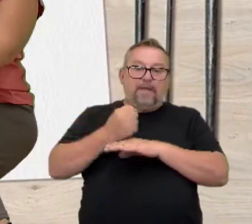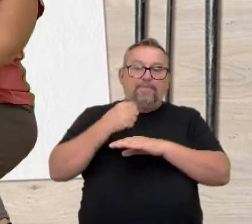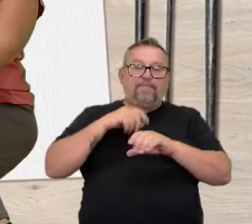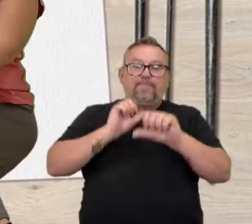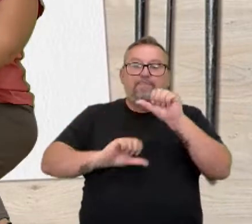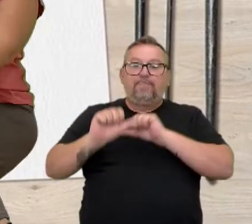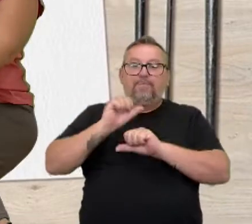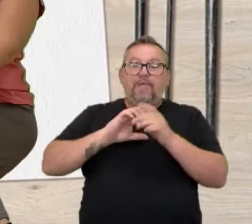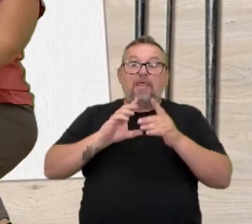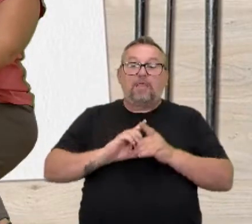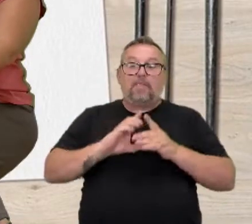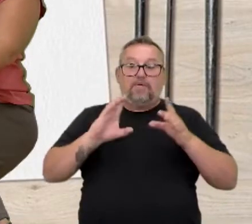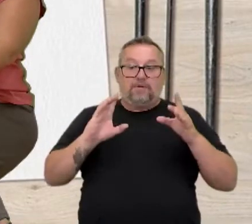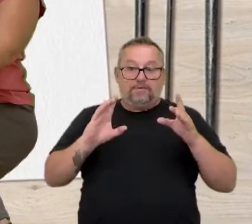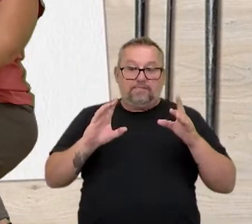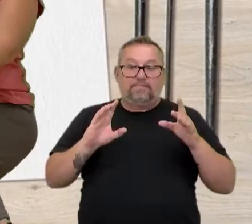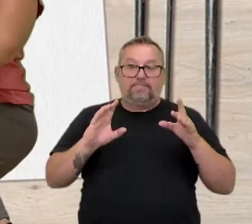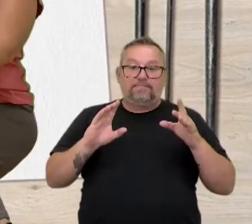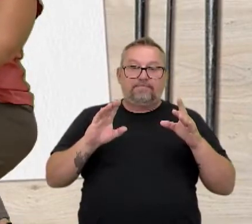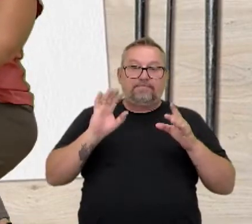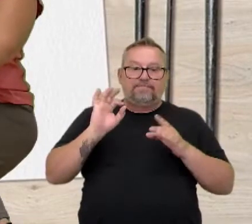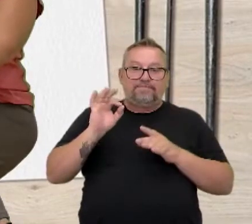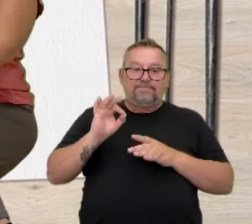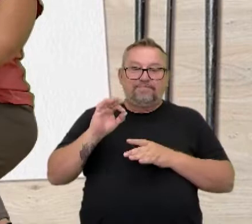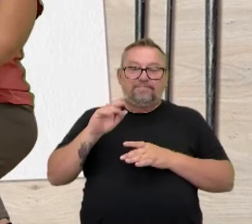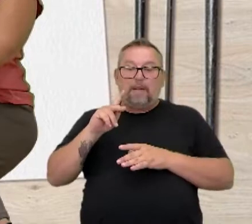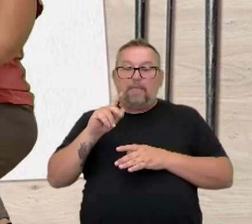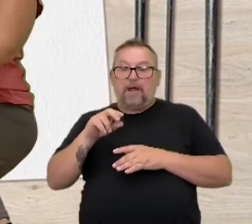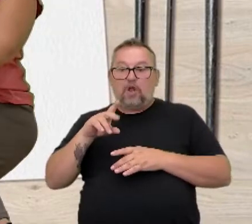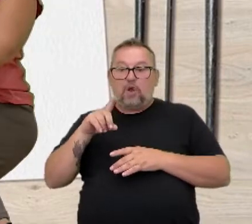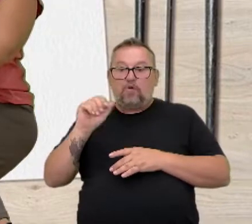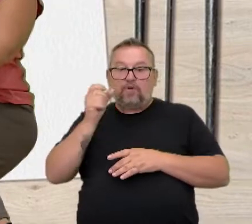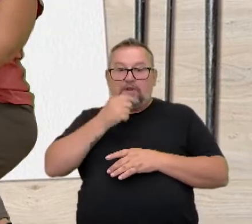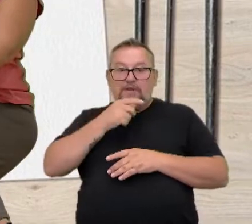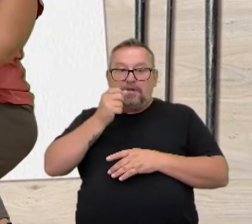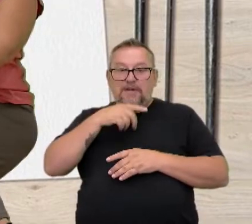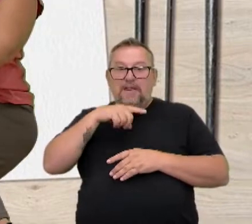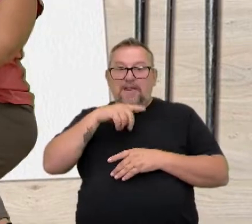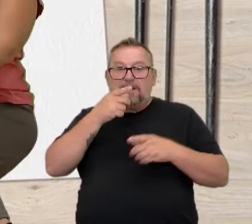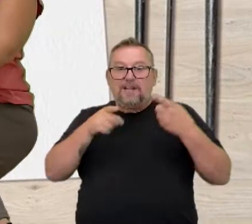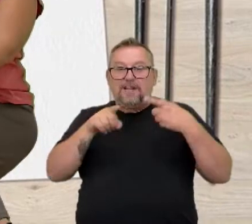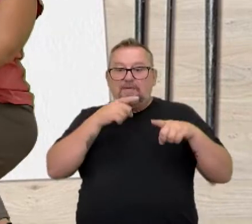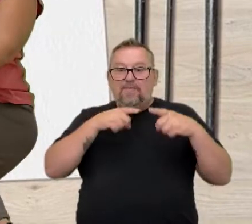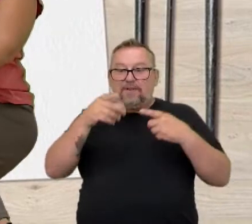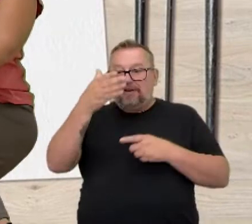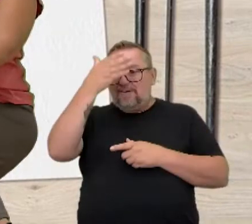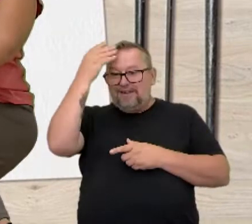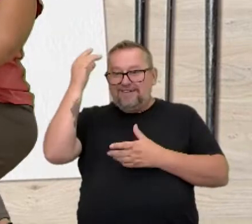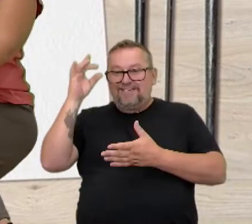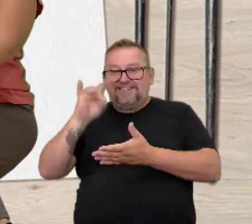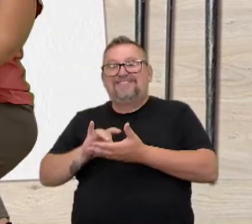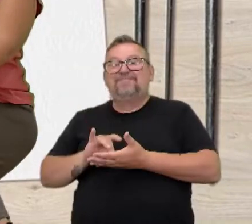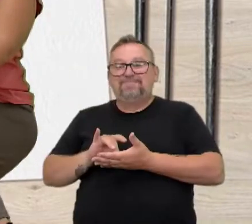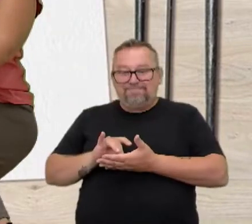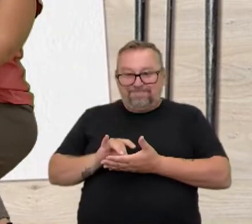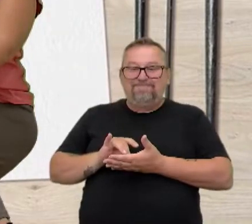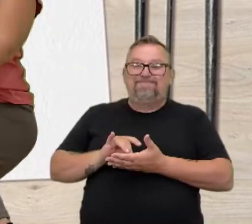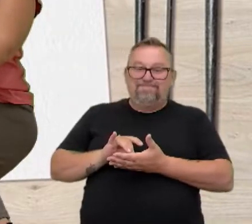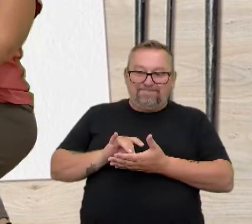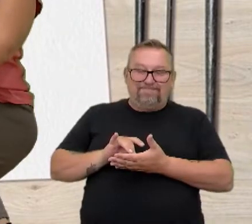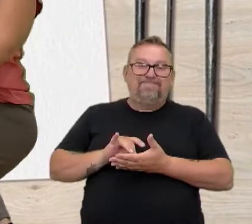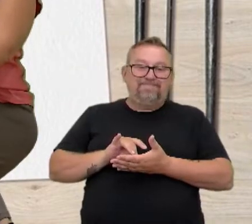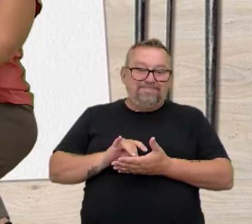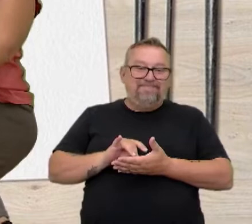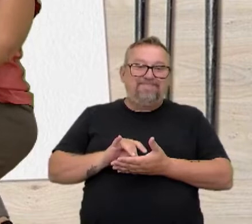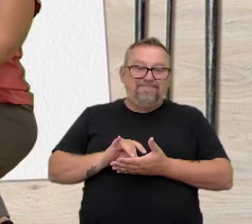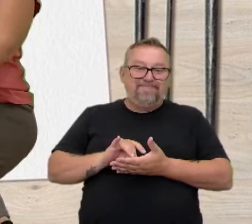tornando democrático. É bacana quando você fala paródia, a primeira coisa que vem na minha cabeça é que tem músicas que eu esqueço até qual é a real, qual é a verdadeira,